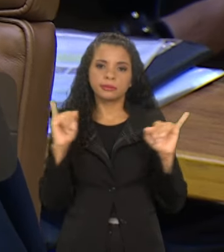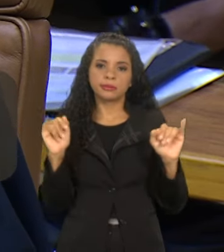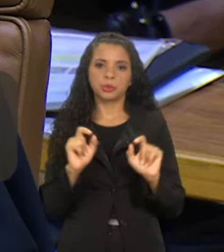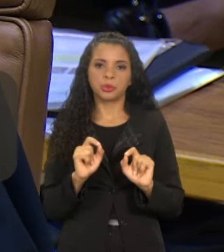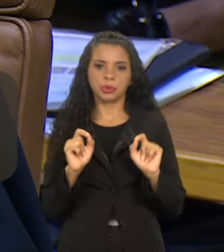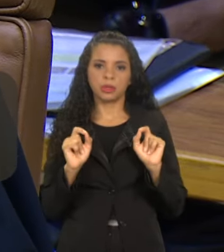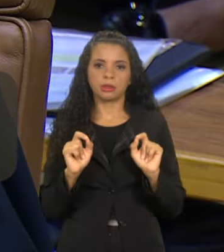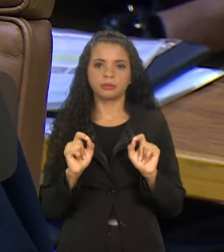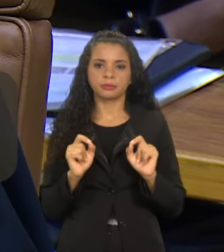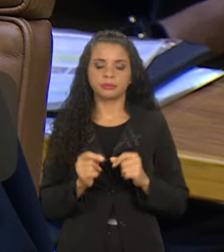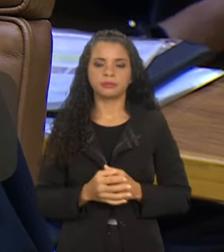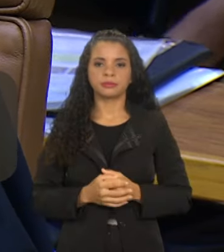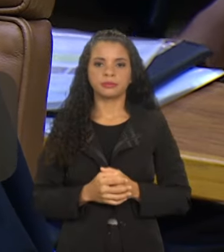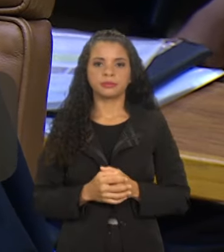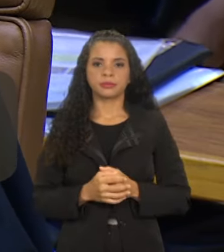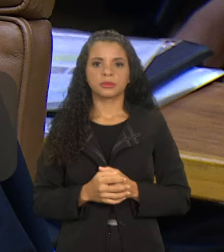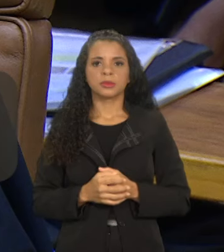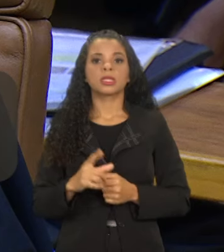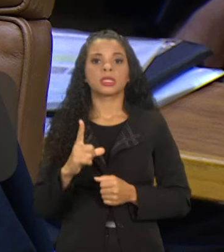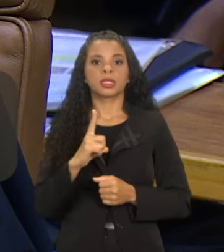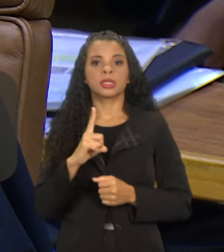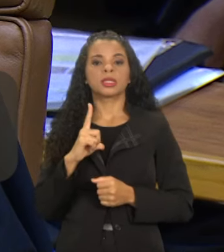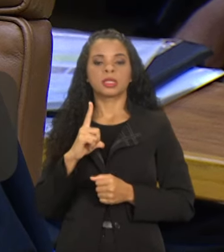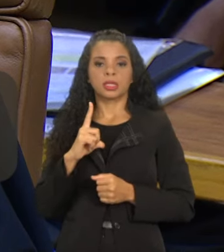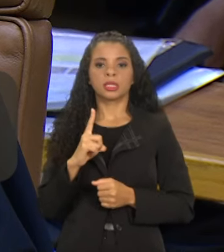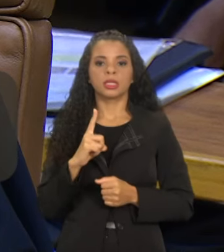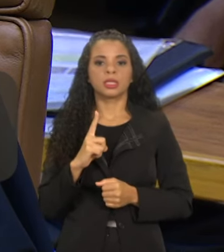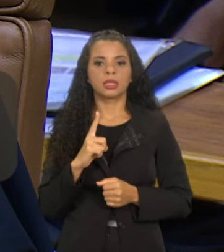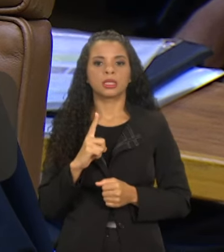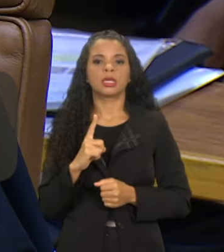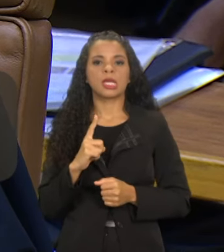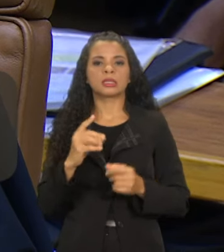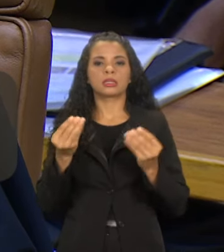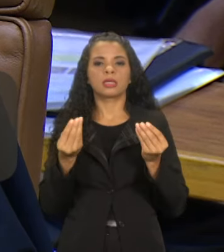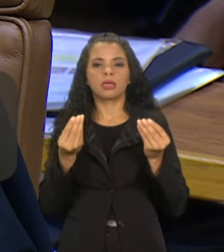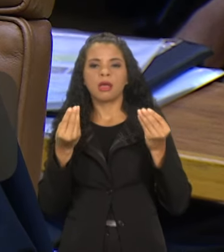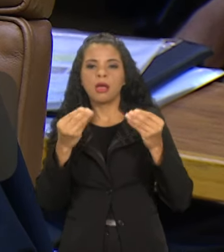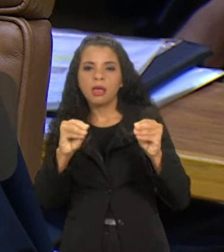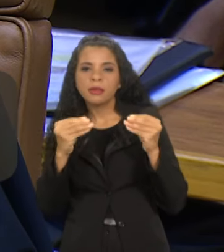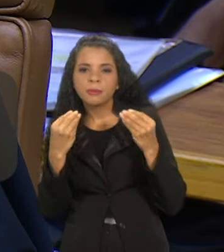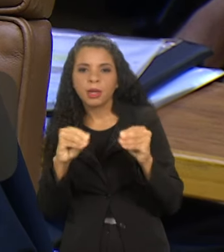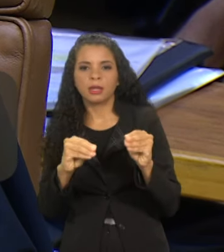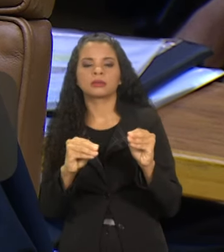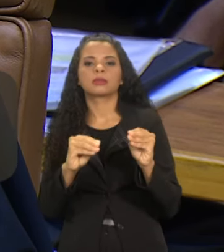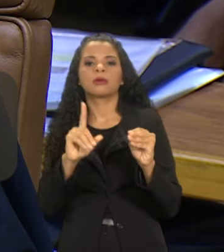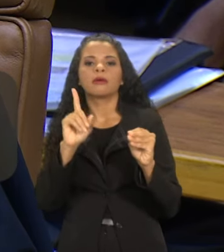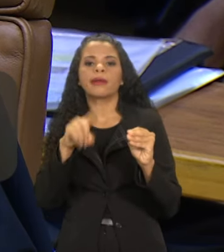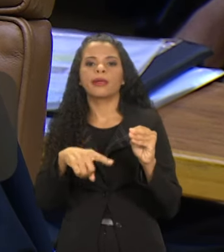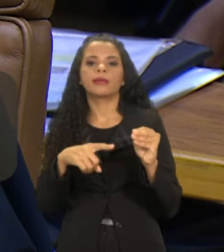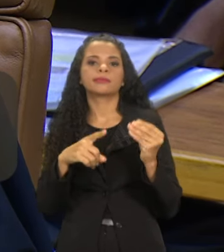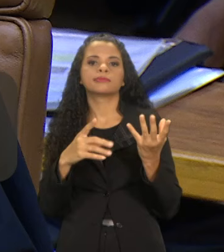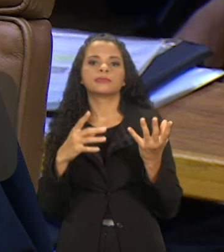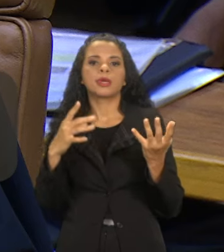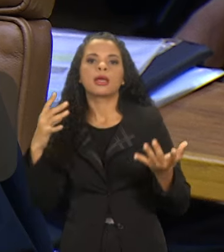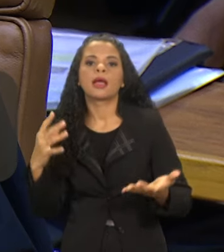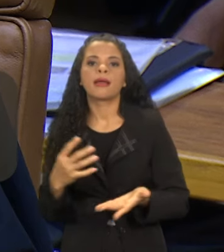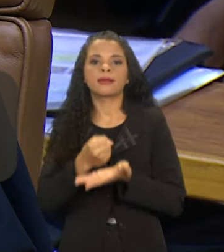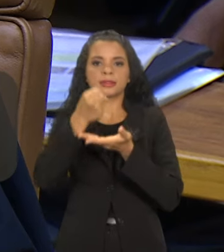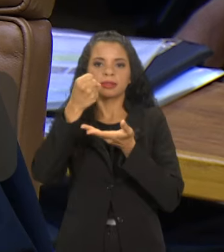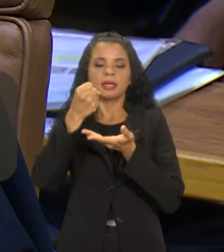essa reparação pelo rompimento da barragem de Fundão significa um resgate também da dignidade de